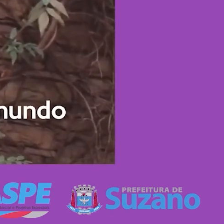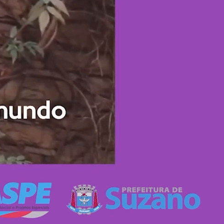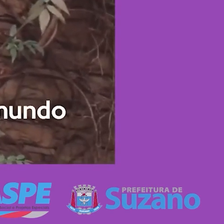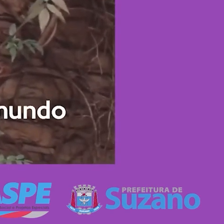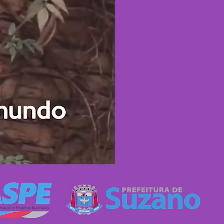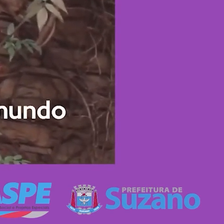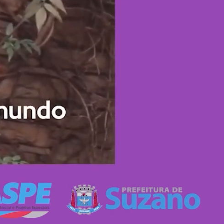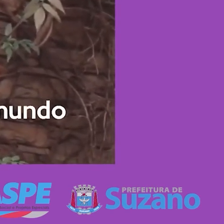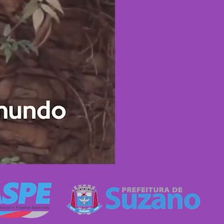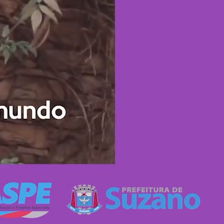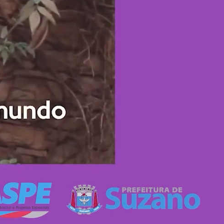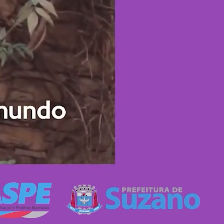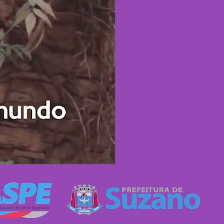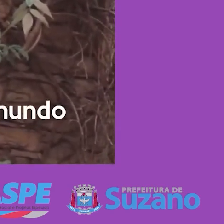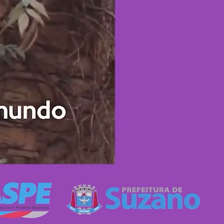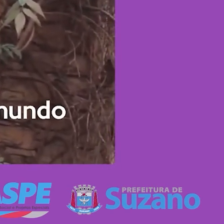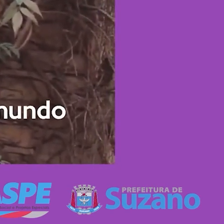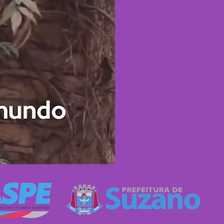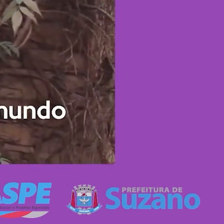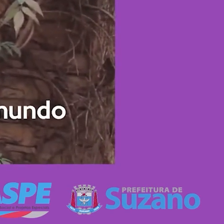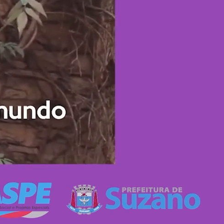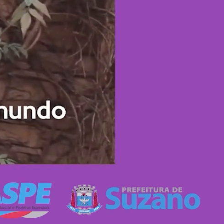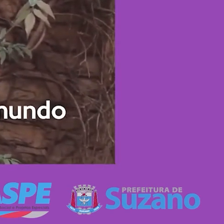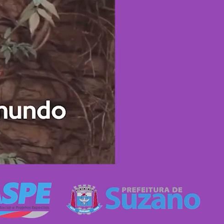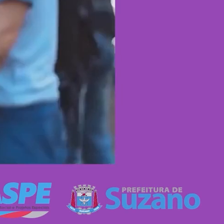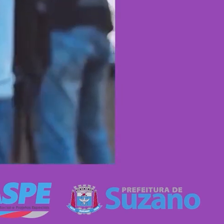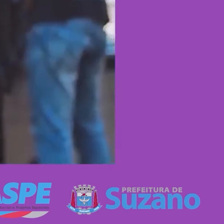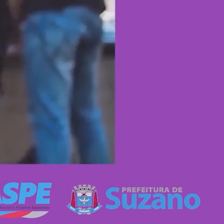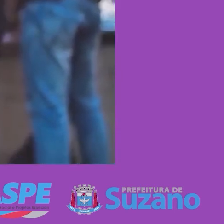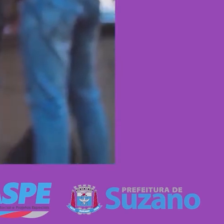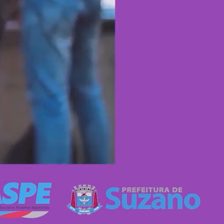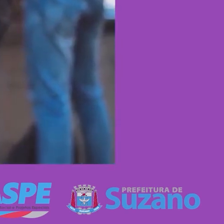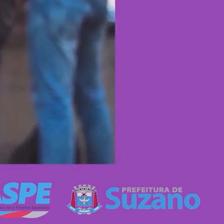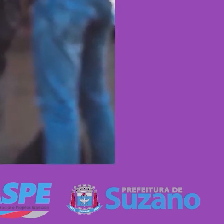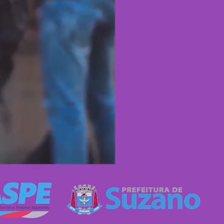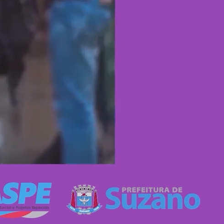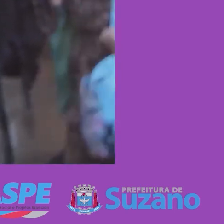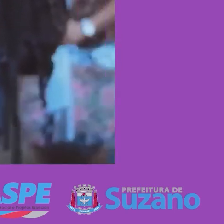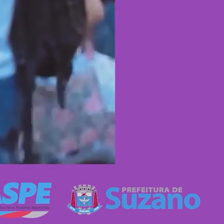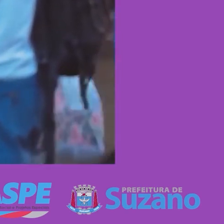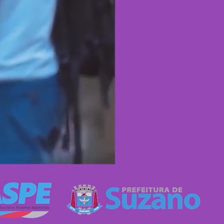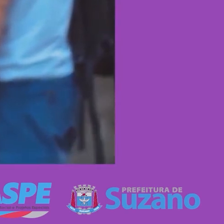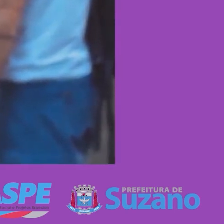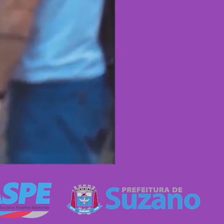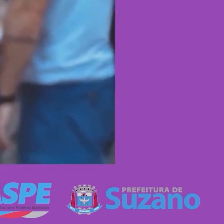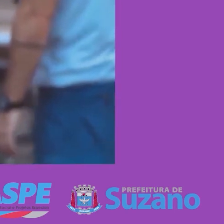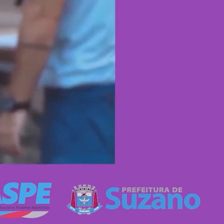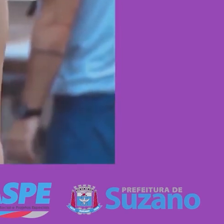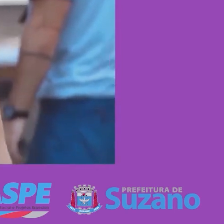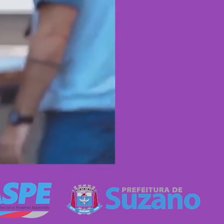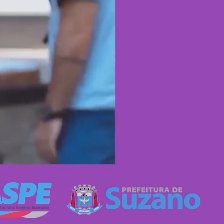assim conseguiremos fazer com que o mundo tenha paz, respeito e igualdade. O amor transforma